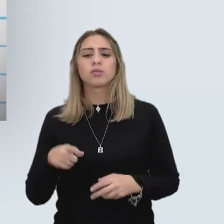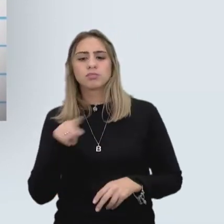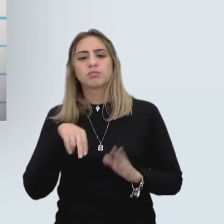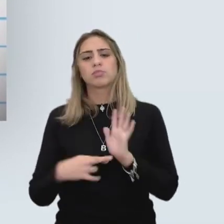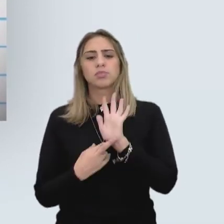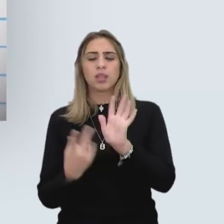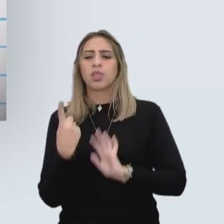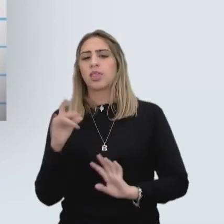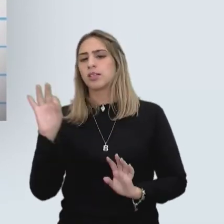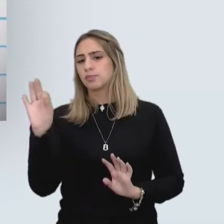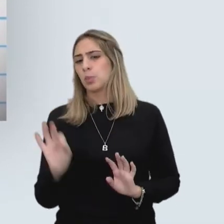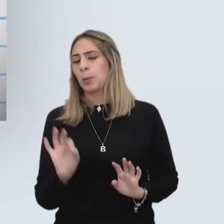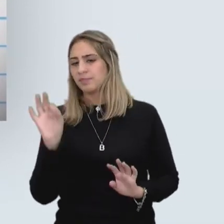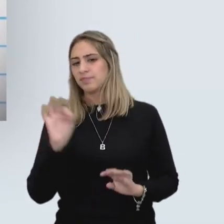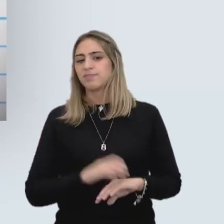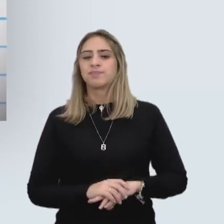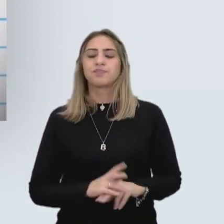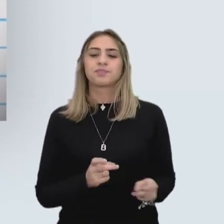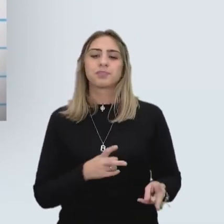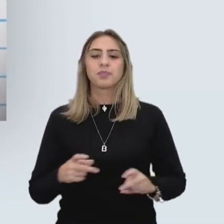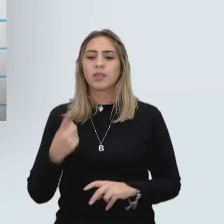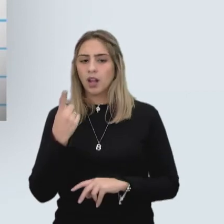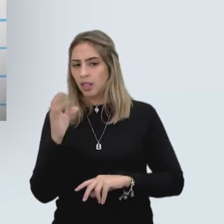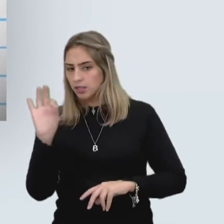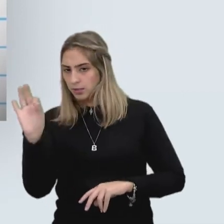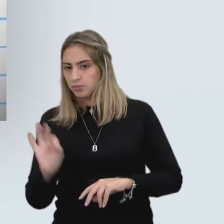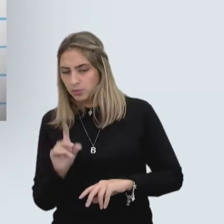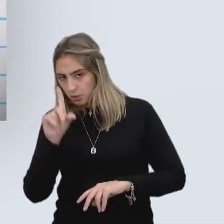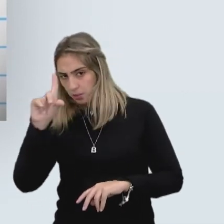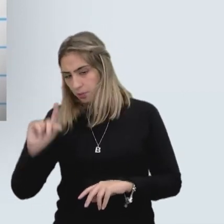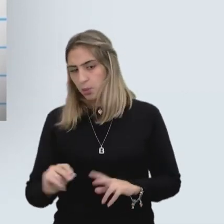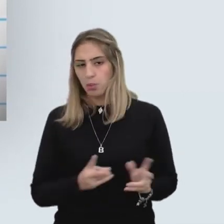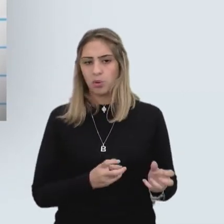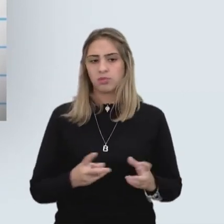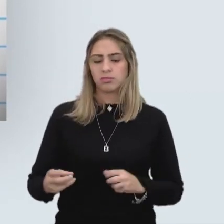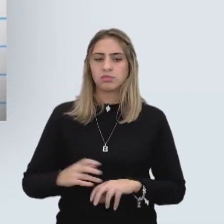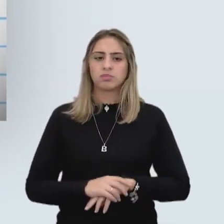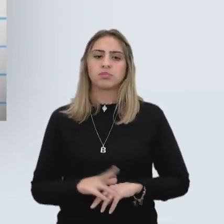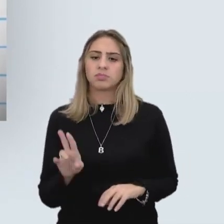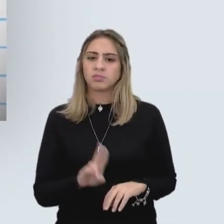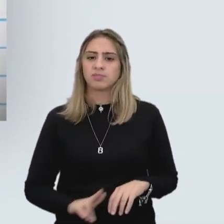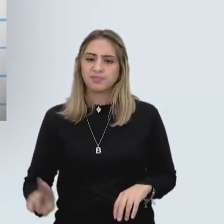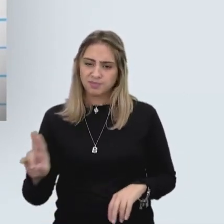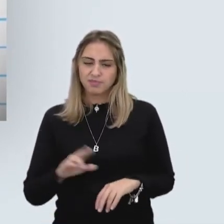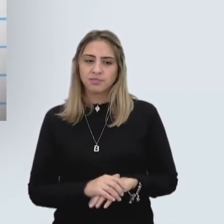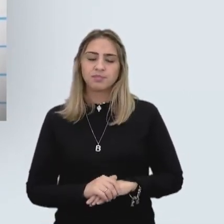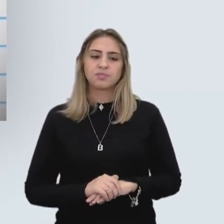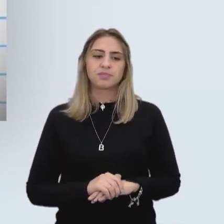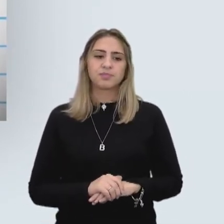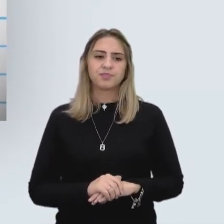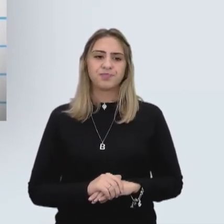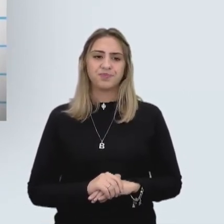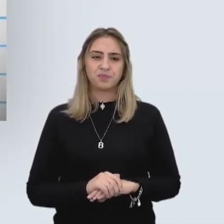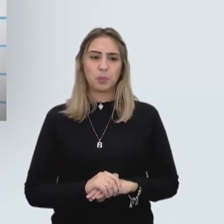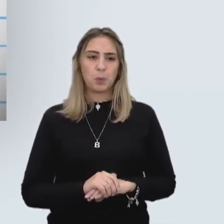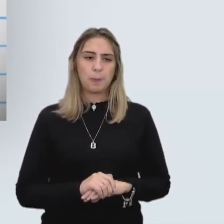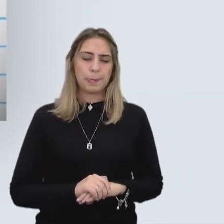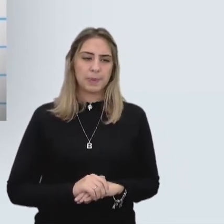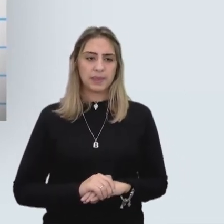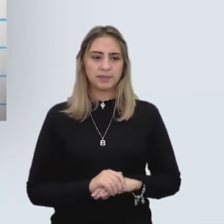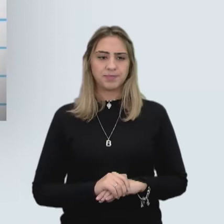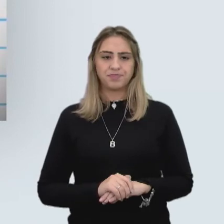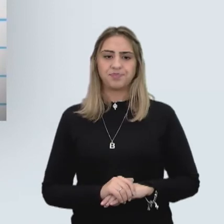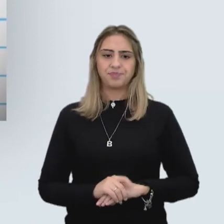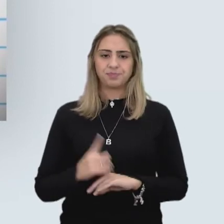os 10% com maiores rendimentos e esta os 10% com menores rendimentos. Utilizando dados da PNAD Contínua 2016, se